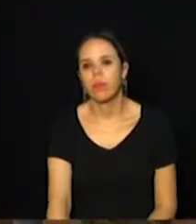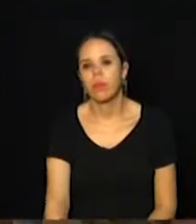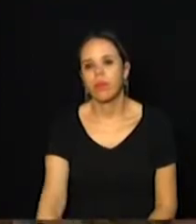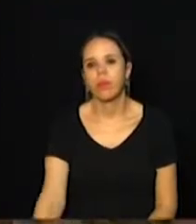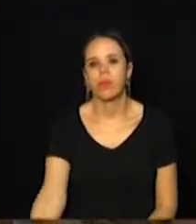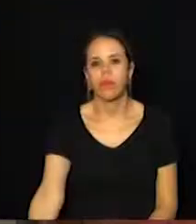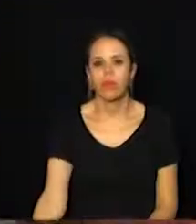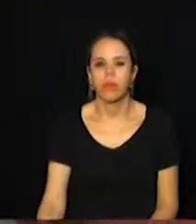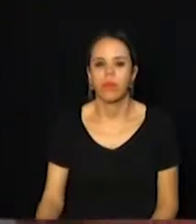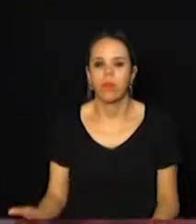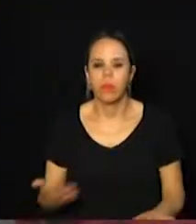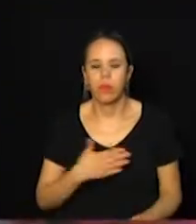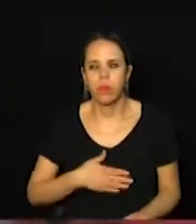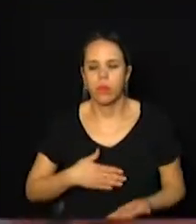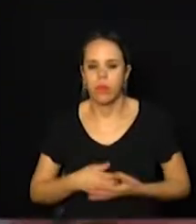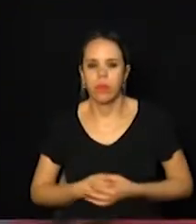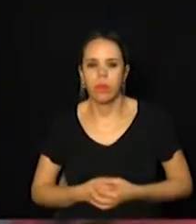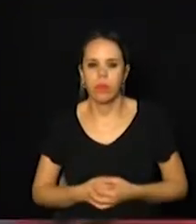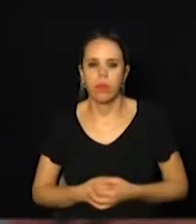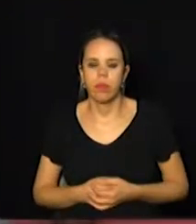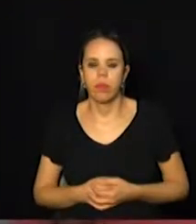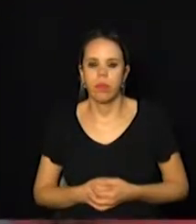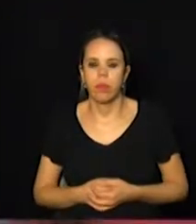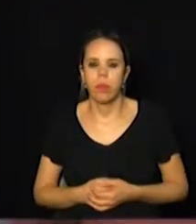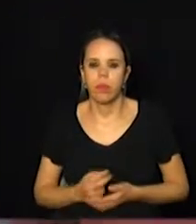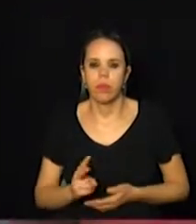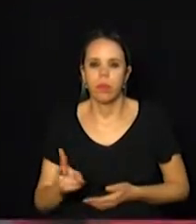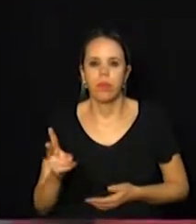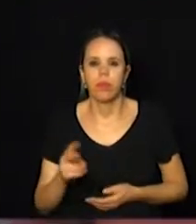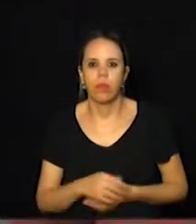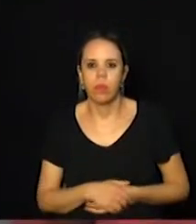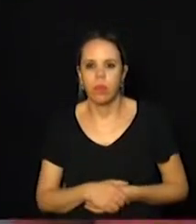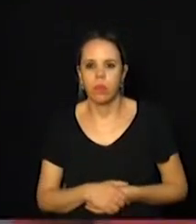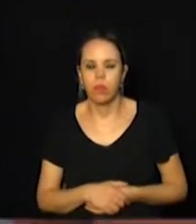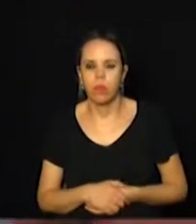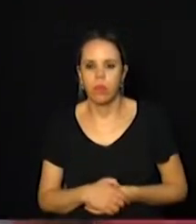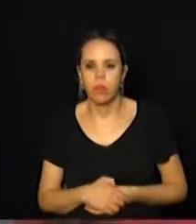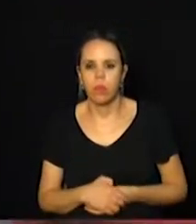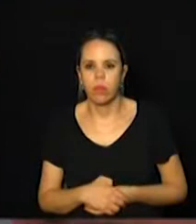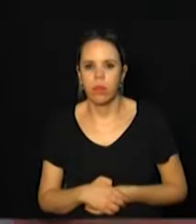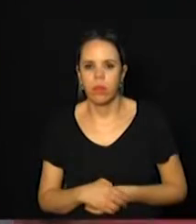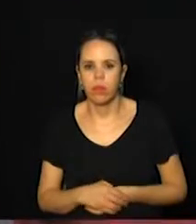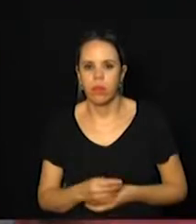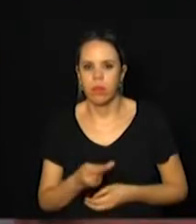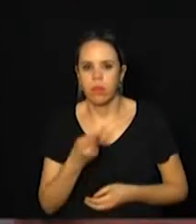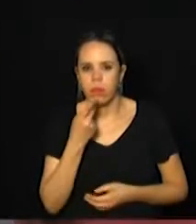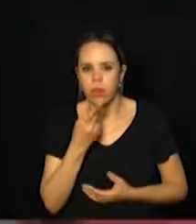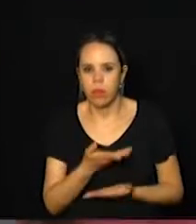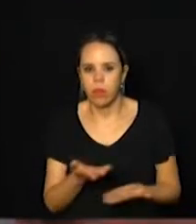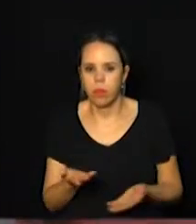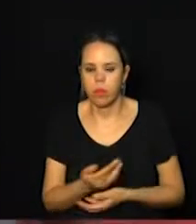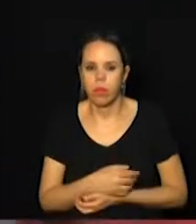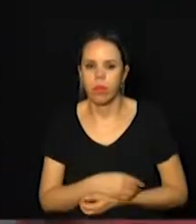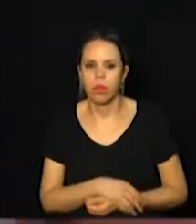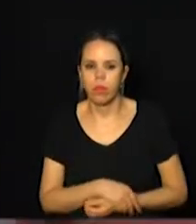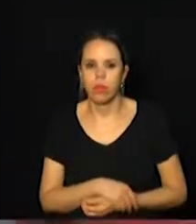e agora eu gostaria de dar continuidade da nossa nossas falas